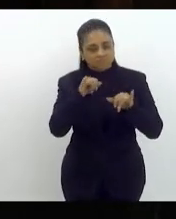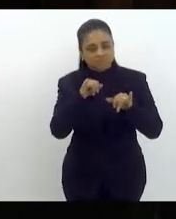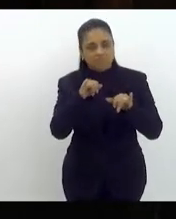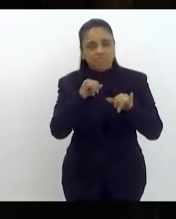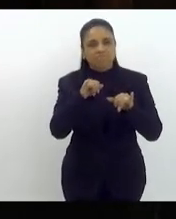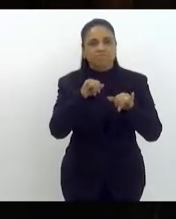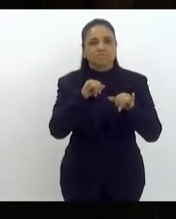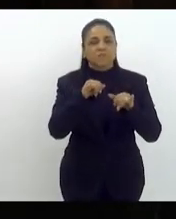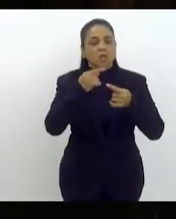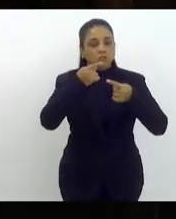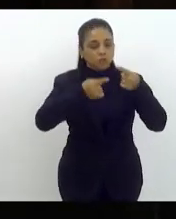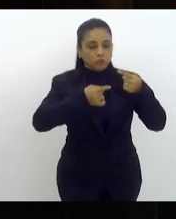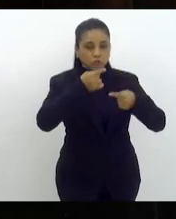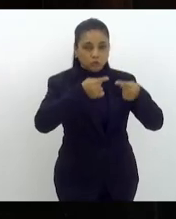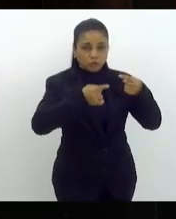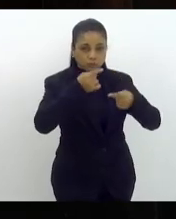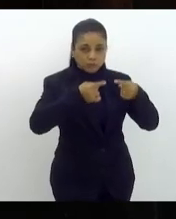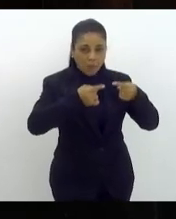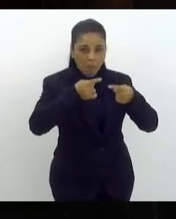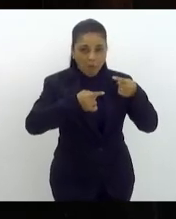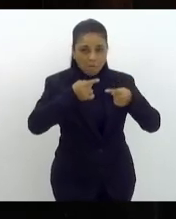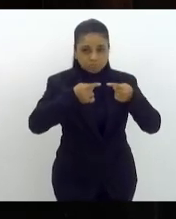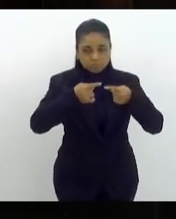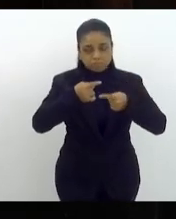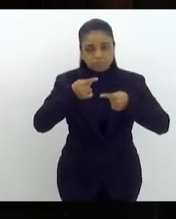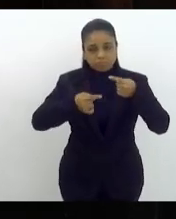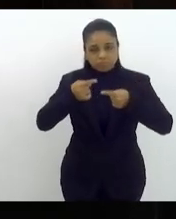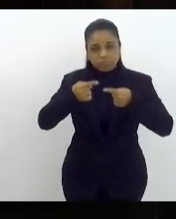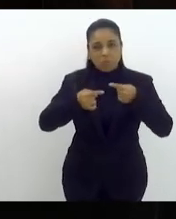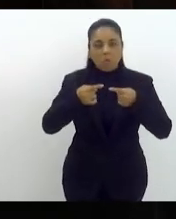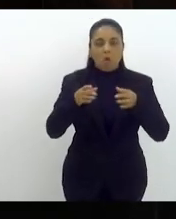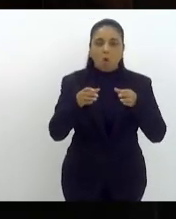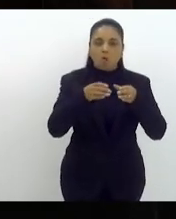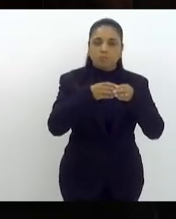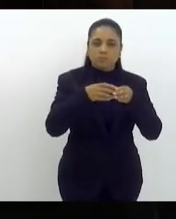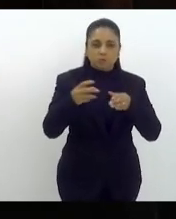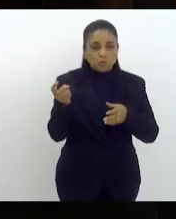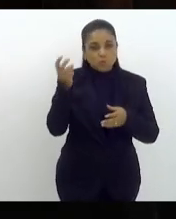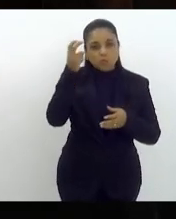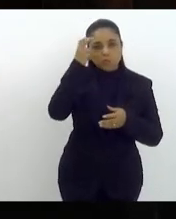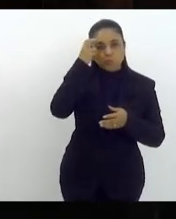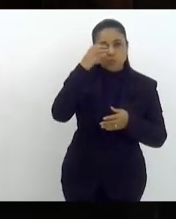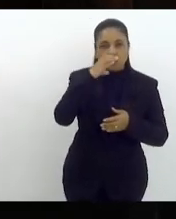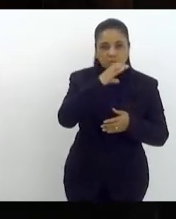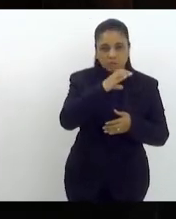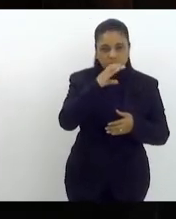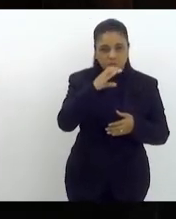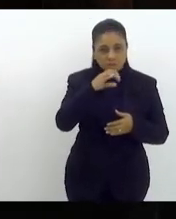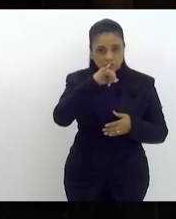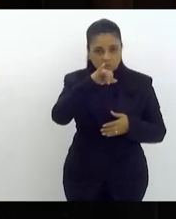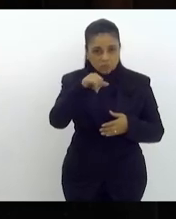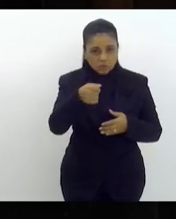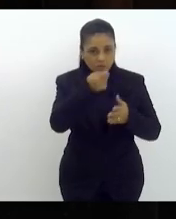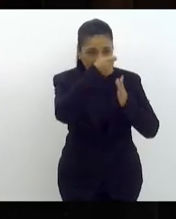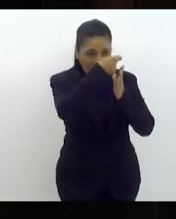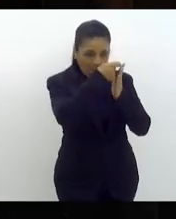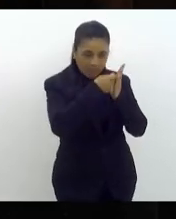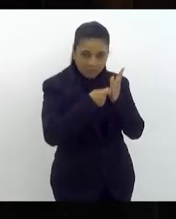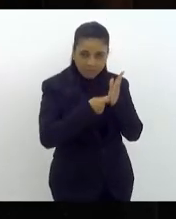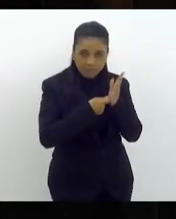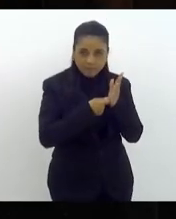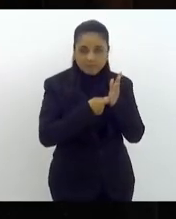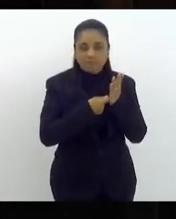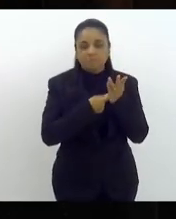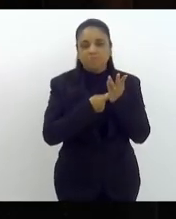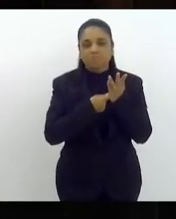praxe fazer uma discussão mais ampliada com a comissão de Cultura com a ccj que é quem vai dar redação e